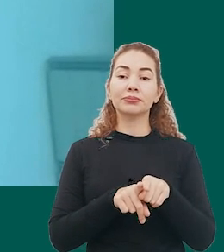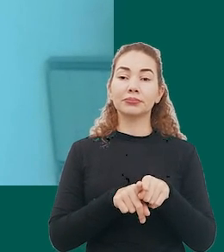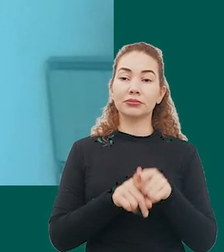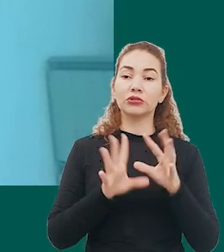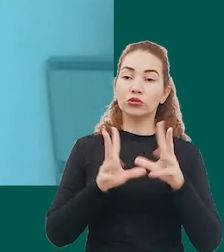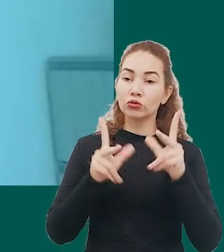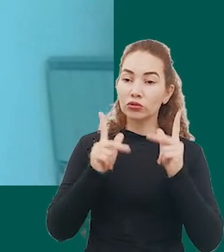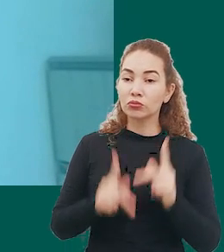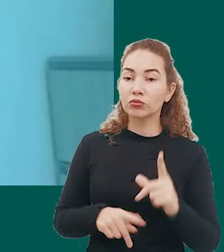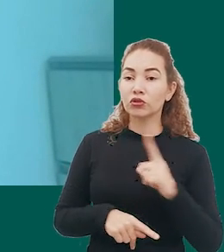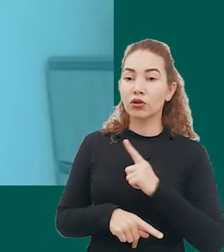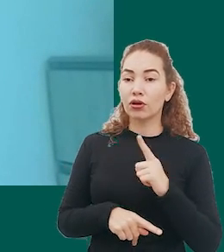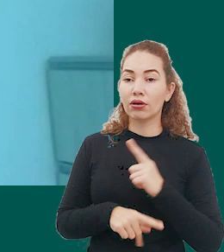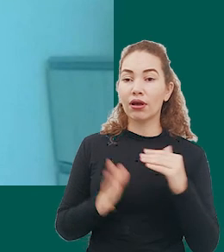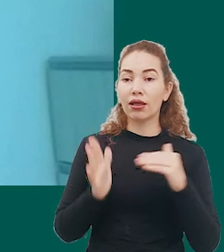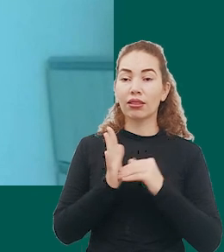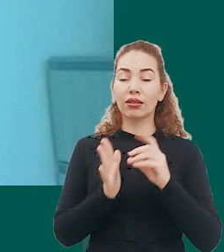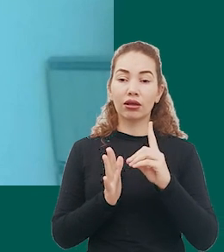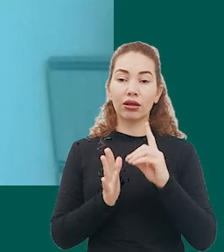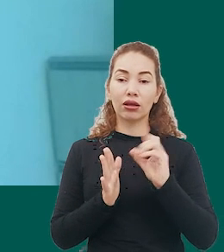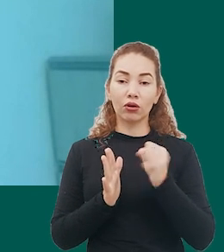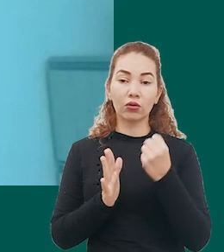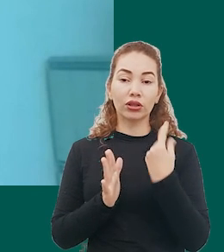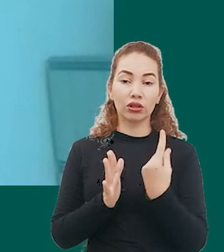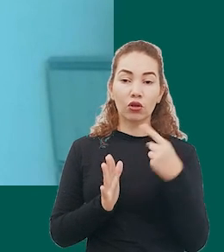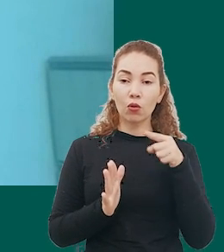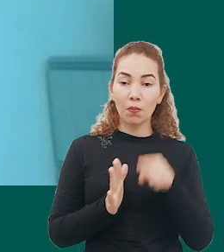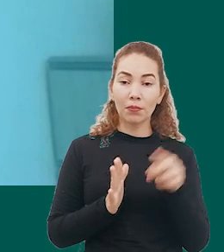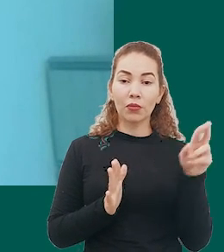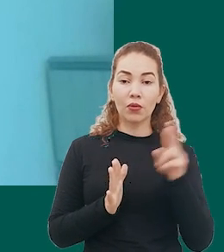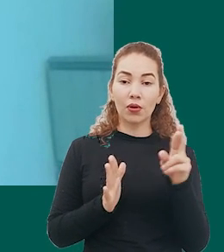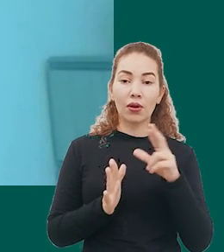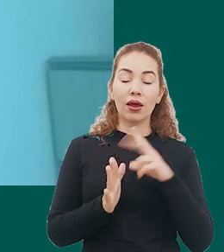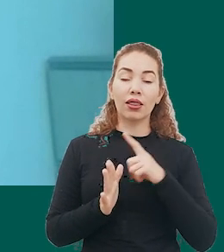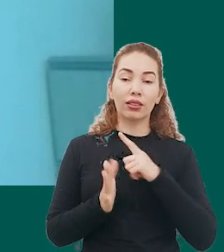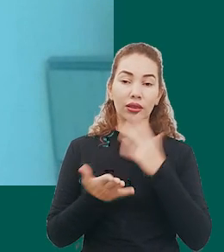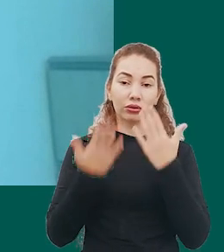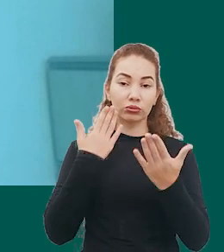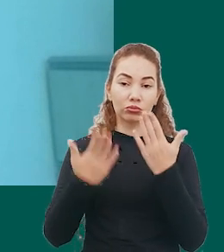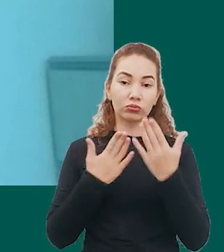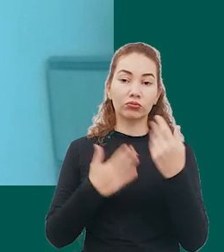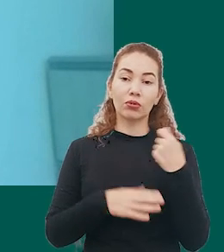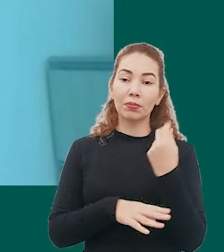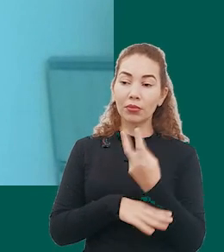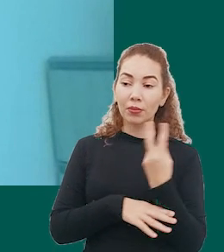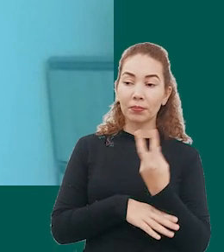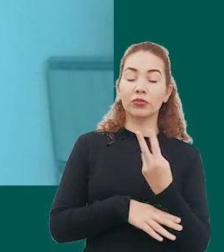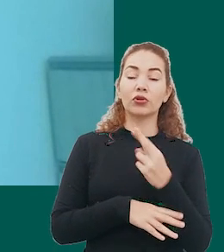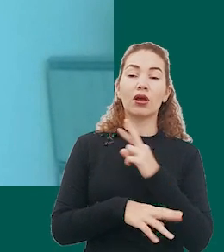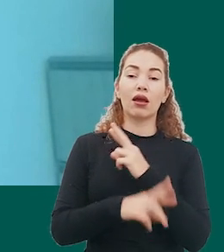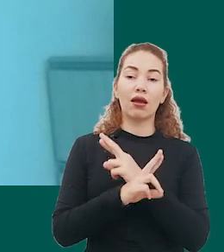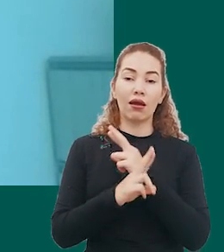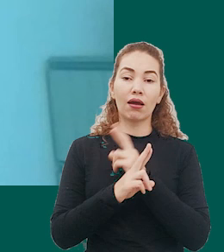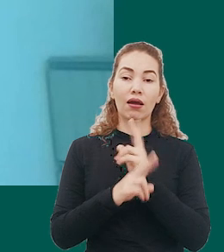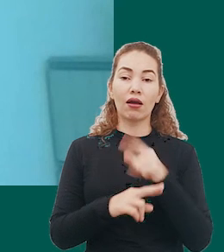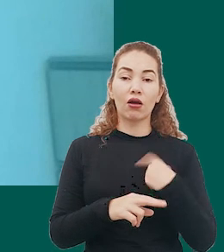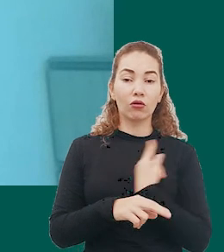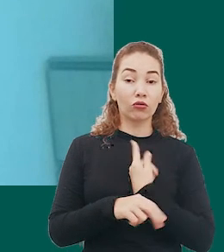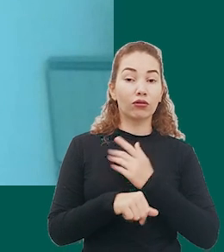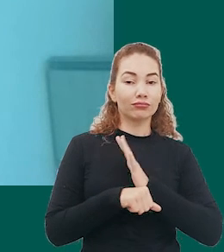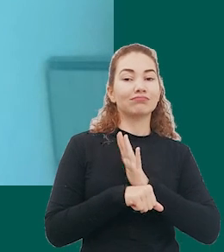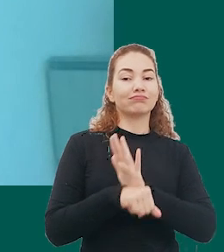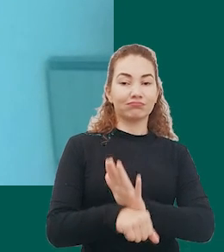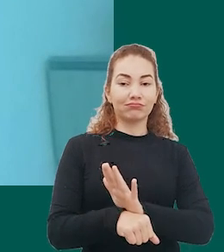aquelas pessoas que têm renda até 81 mil, que tiver alguma dúvida ou precisar buscar alguma coisa junto à Receita Federal, a gente